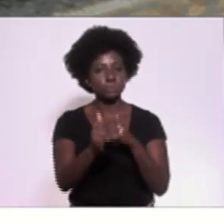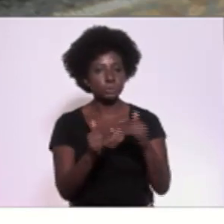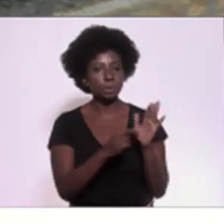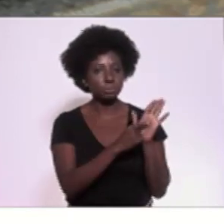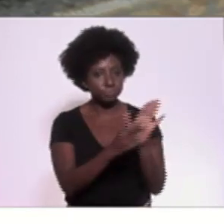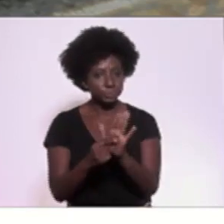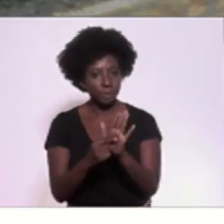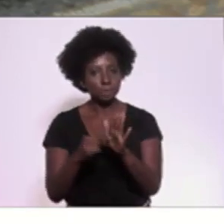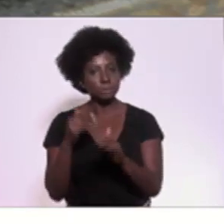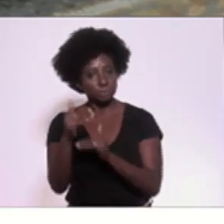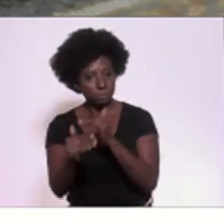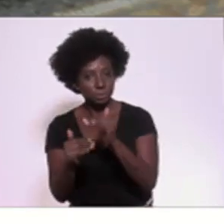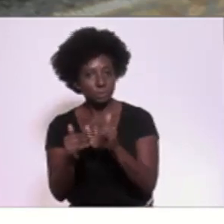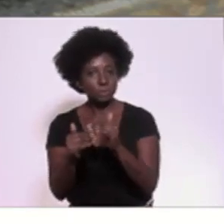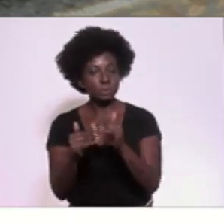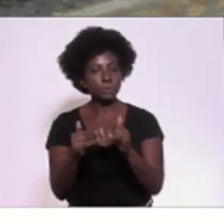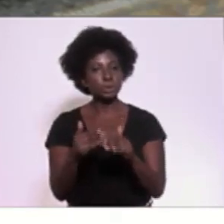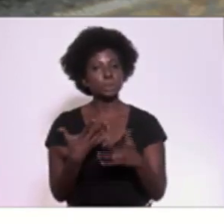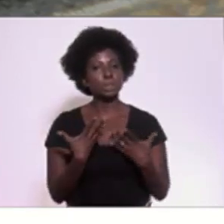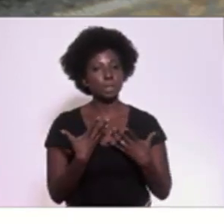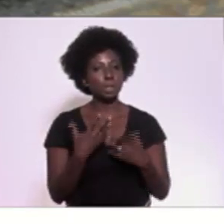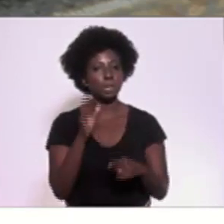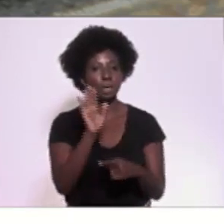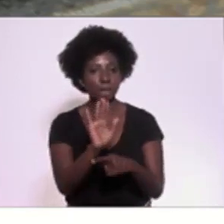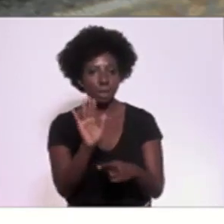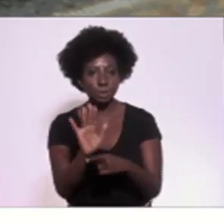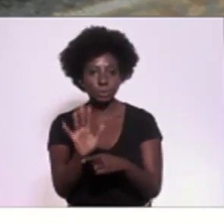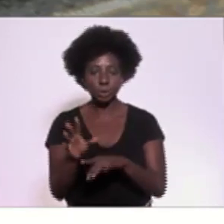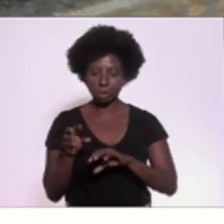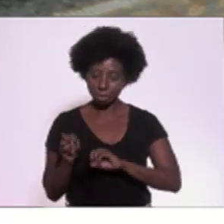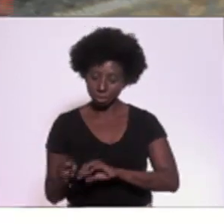colaboração na oferta de educação básica